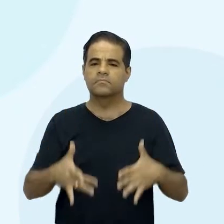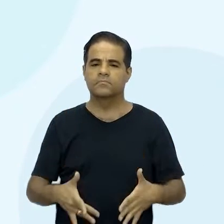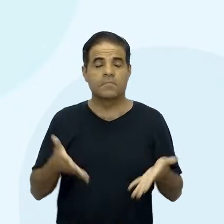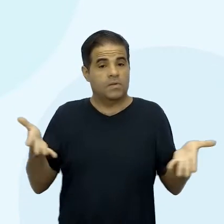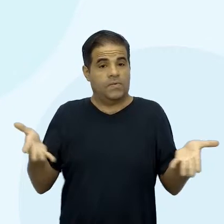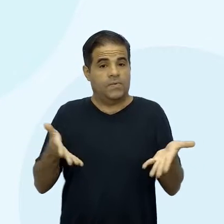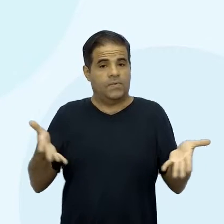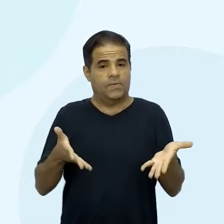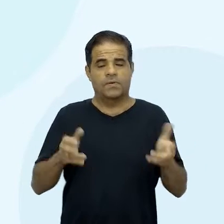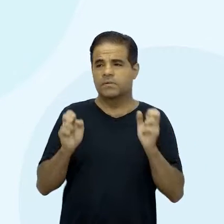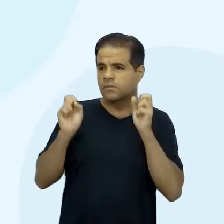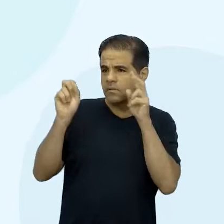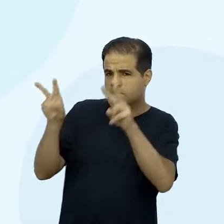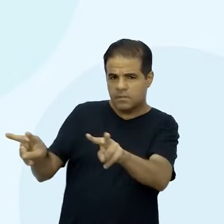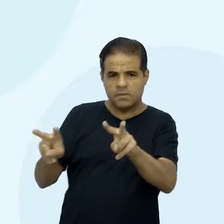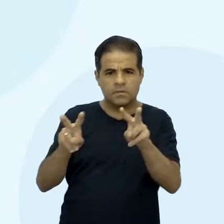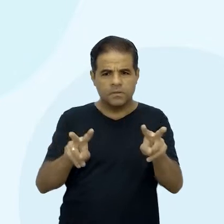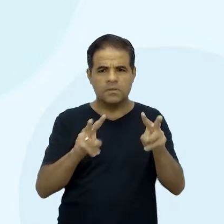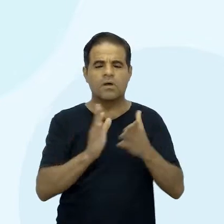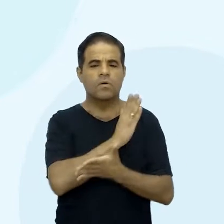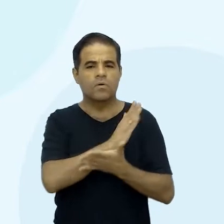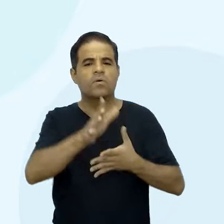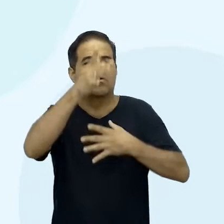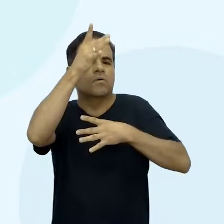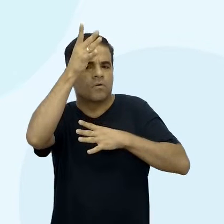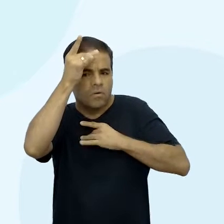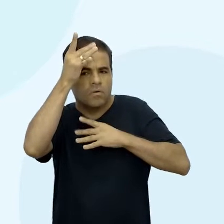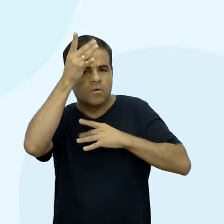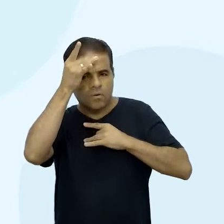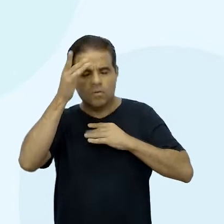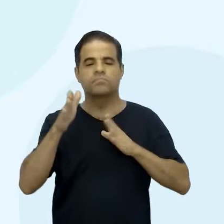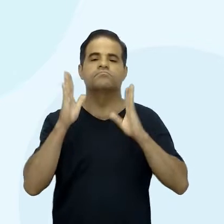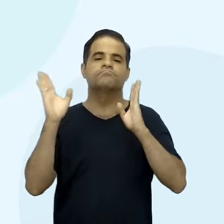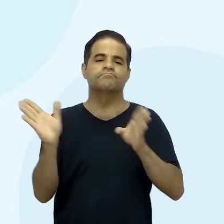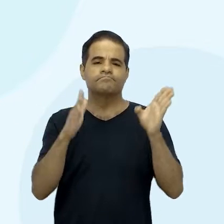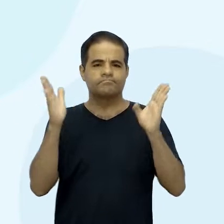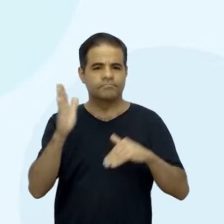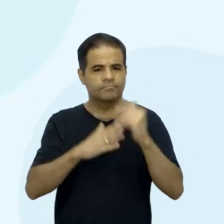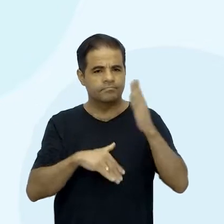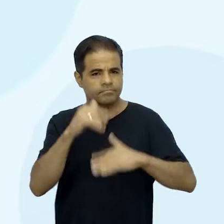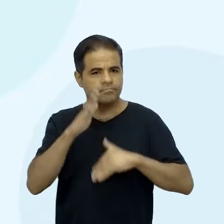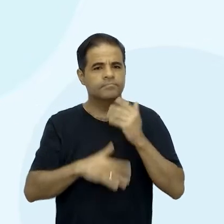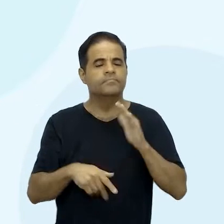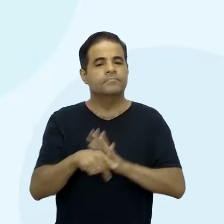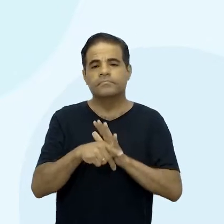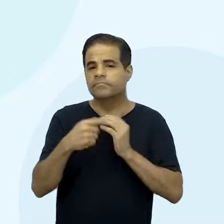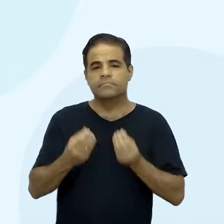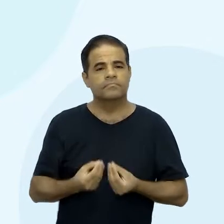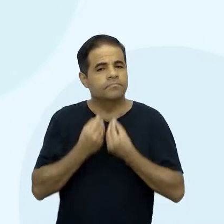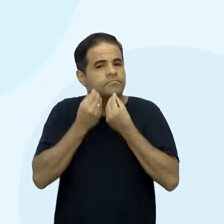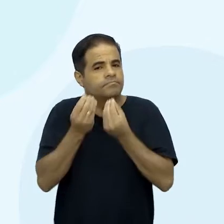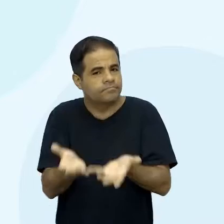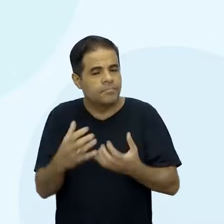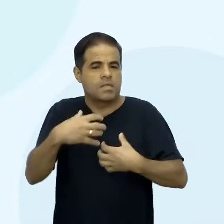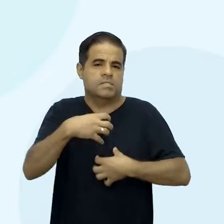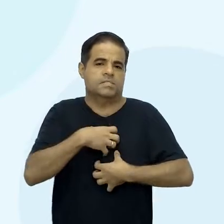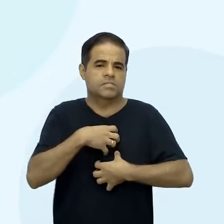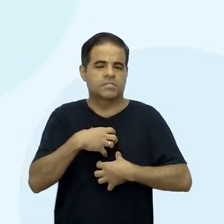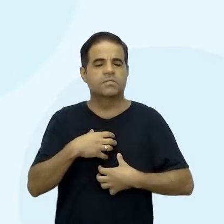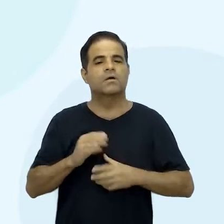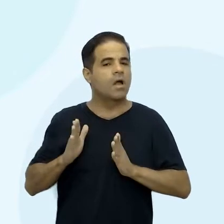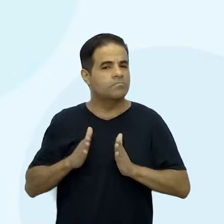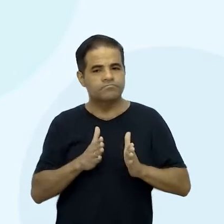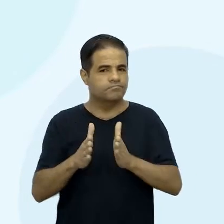momento da gente reconhecer alguns artistas performáticos e produzirmos nossas próprias performances como forma de dar sentido à